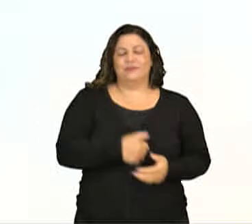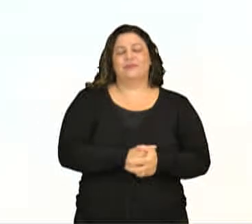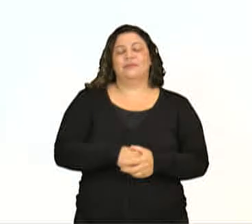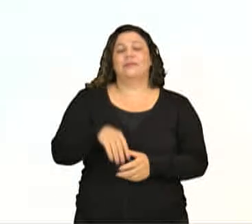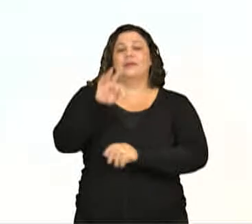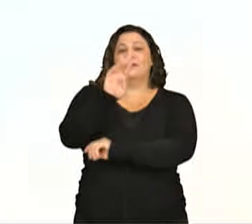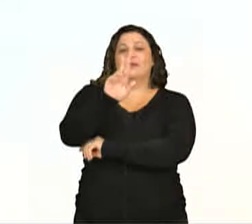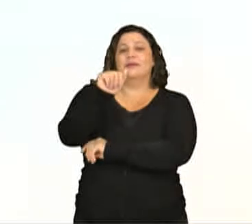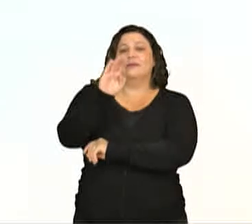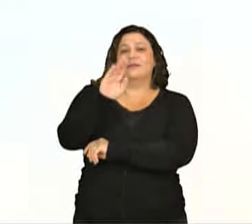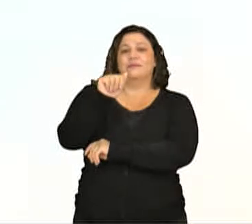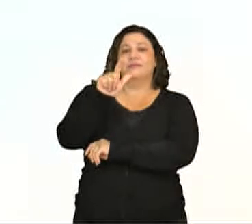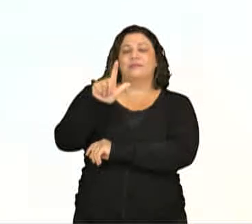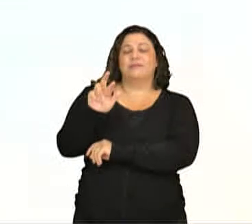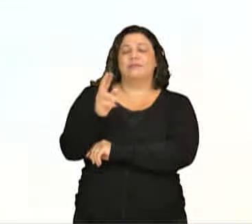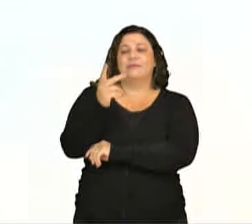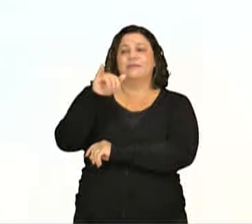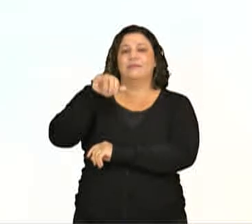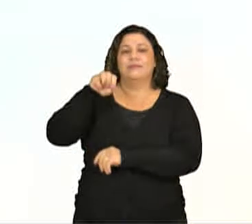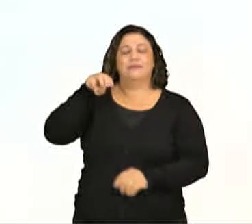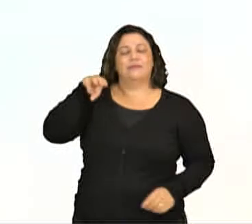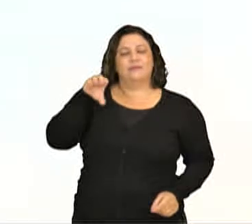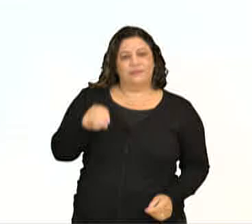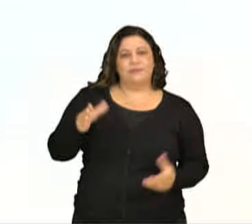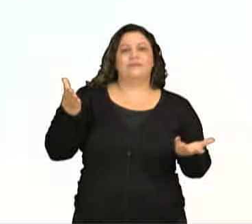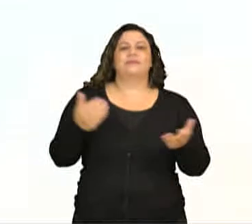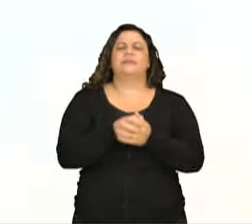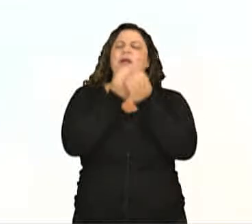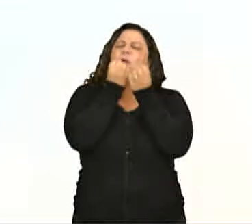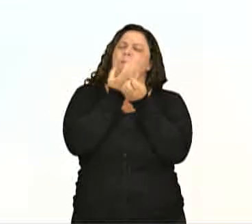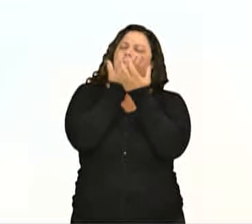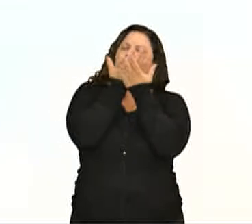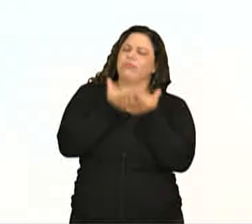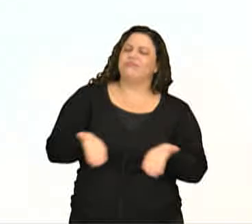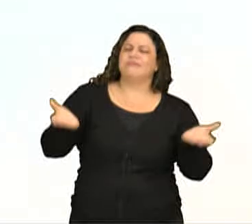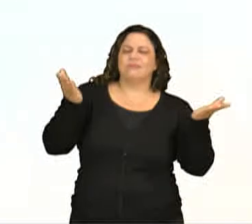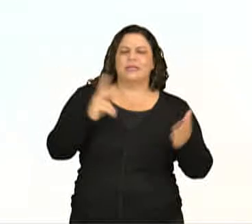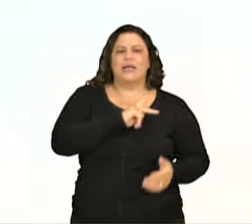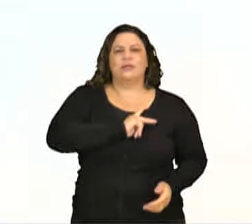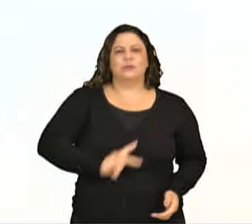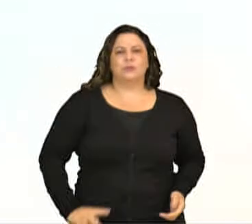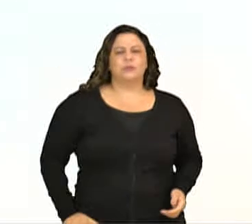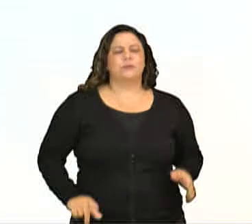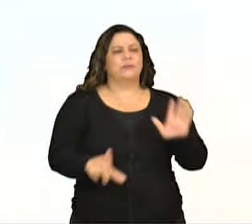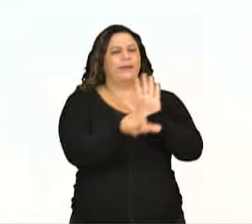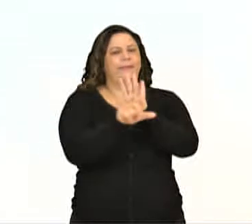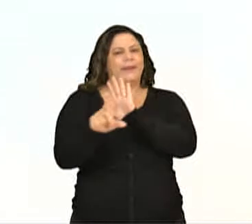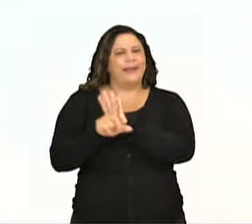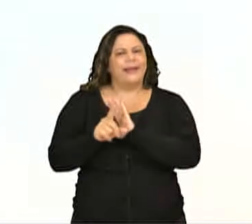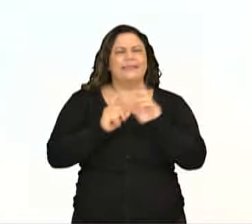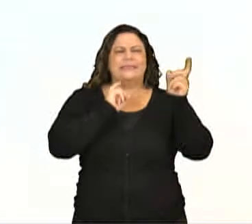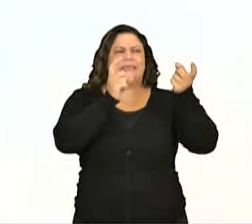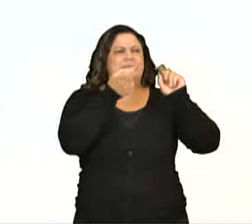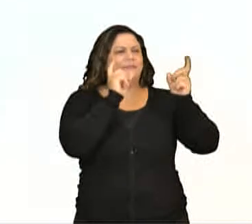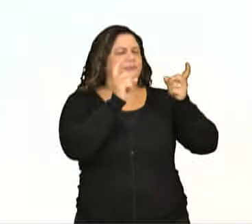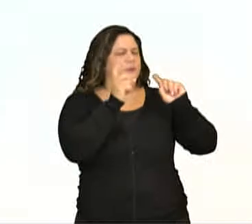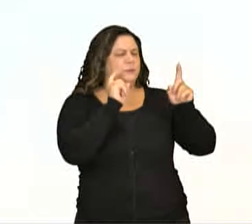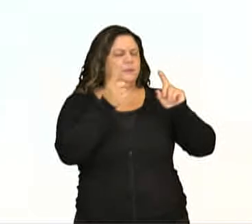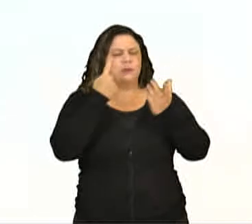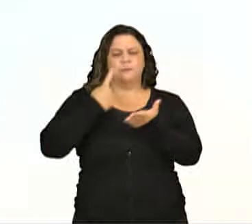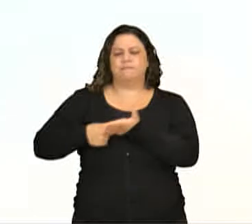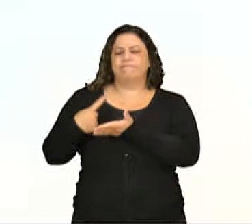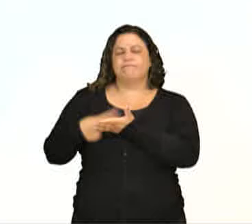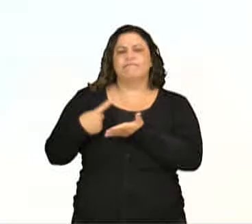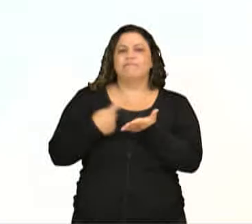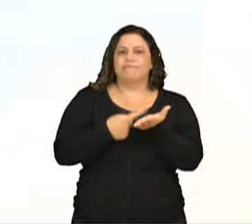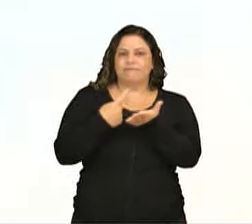trabalhismo. Mostrar as leis trabalhistas como fruto da bondade do presidente, um presidente preocupado e comprometido